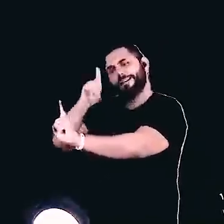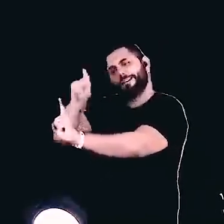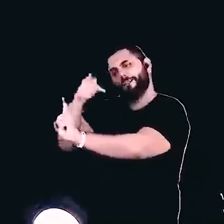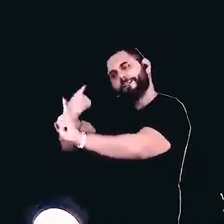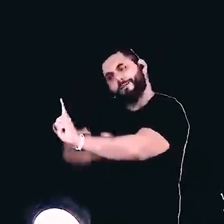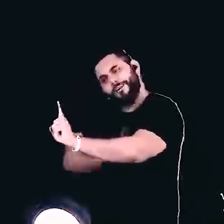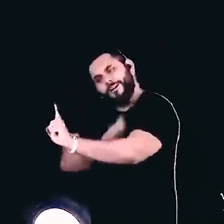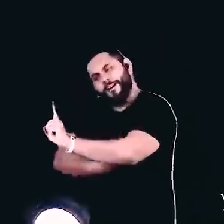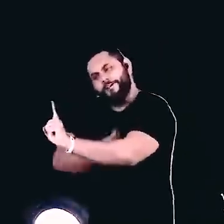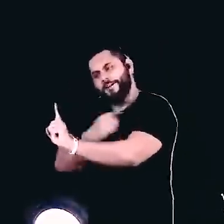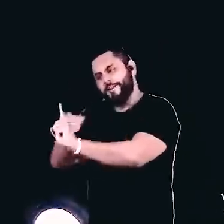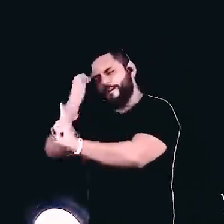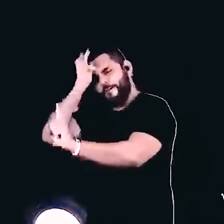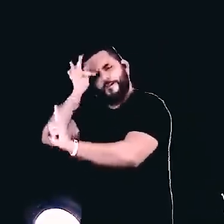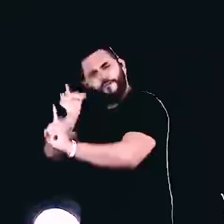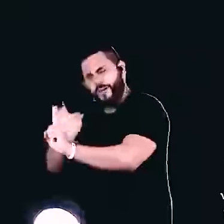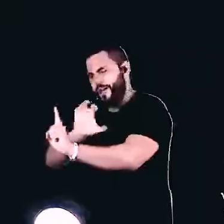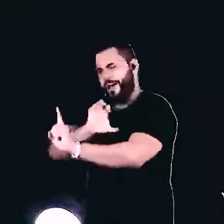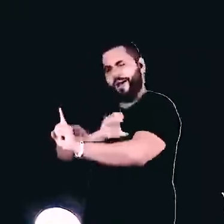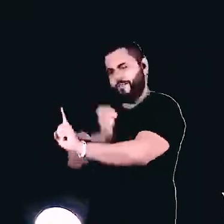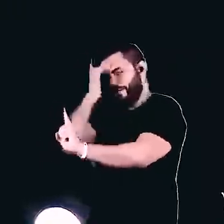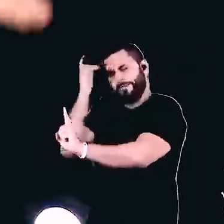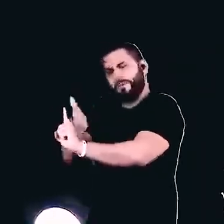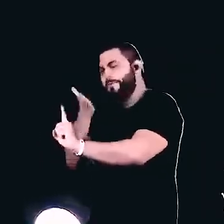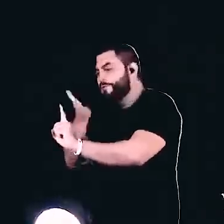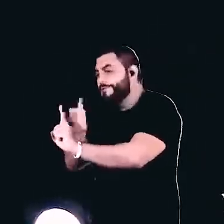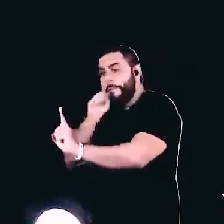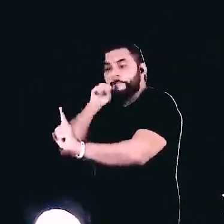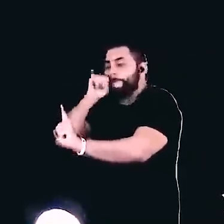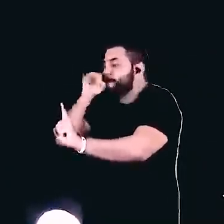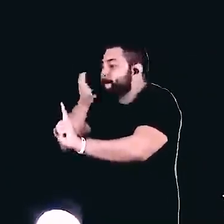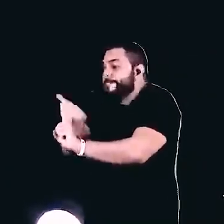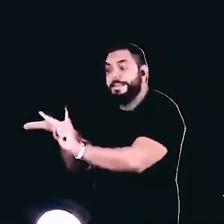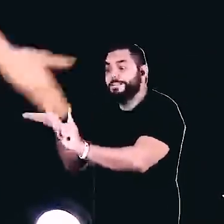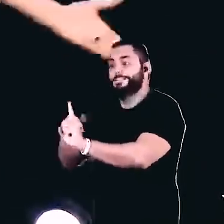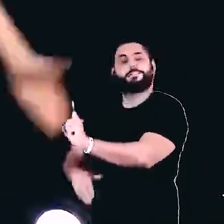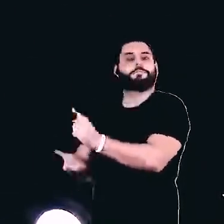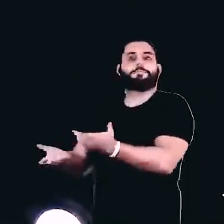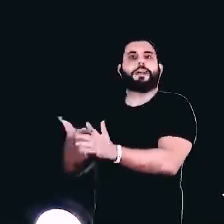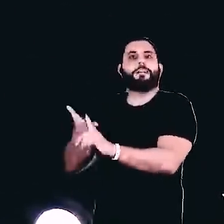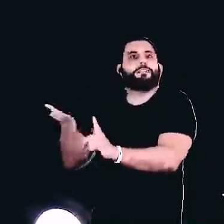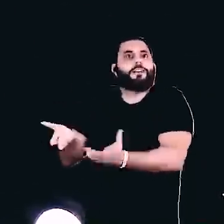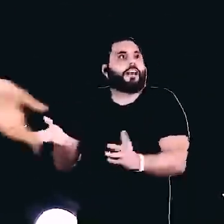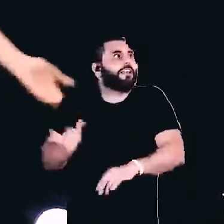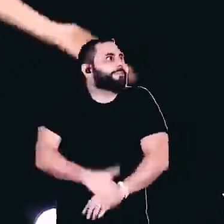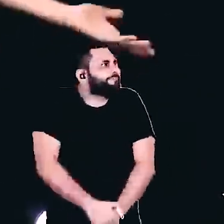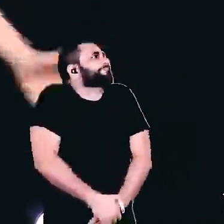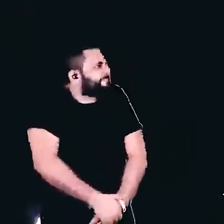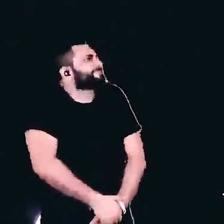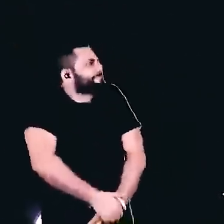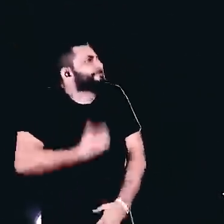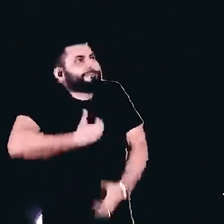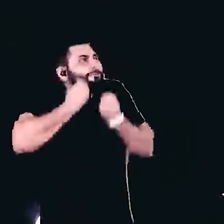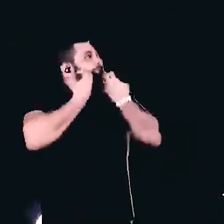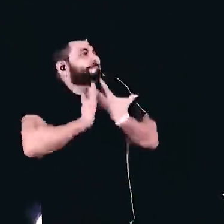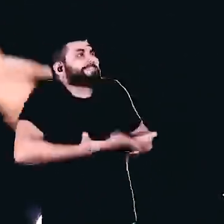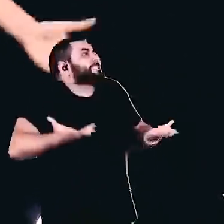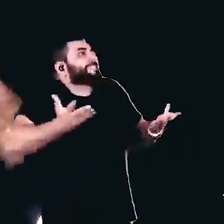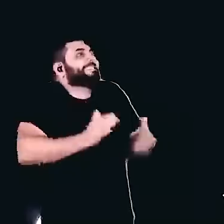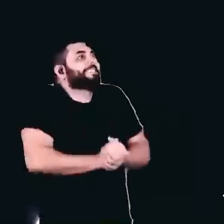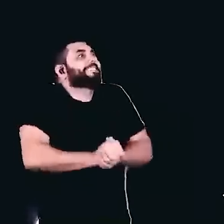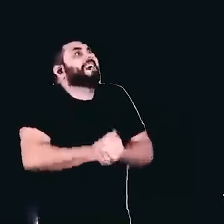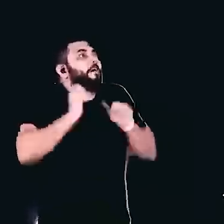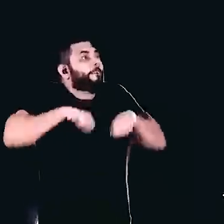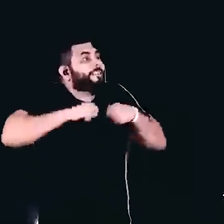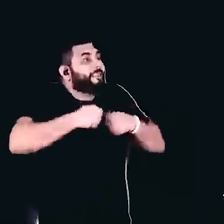pela sua vida de fé, de amor com todos os santos. Filemão, você é uma bênção. Acabou, Filemão ia dizer o quê? Eu sou mesmo, eu sou uma bênção. Agora eu